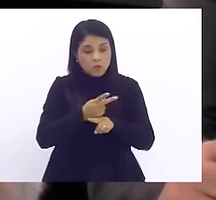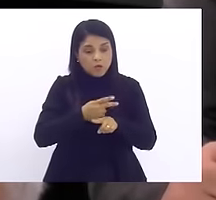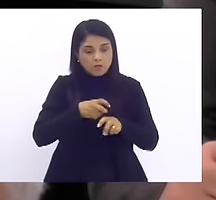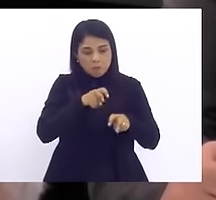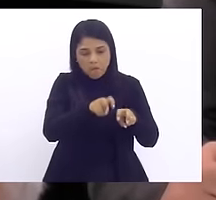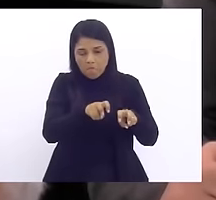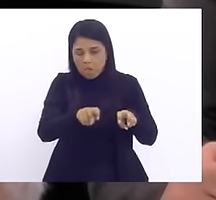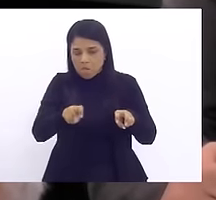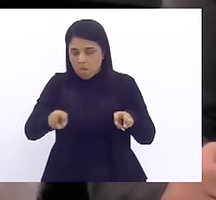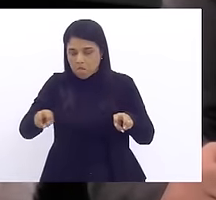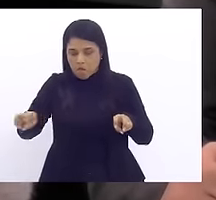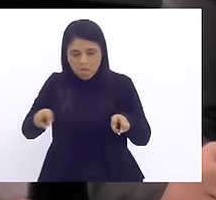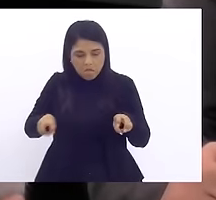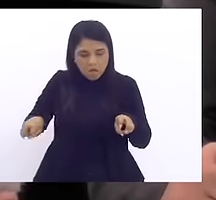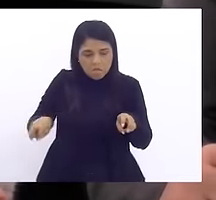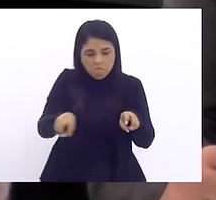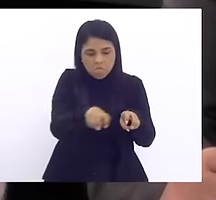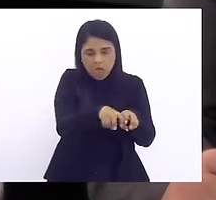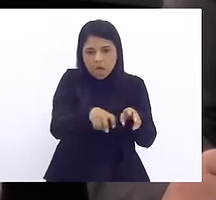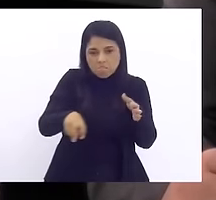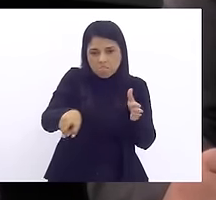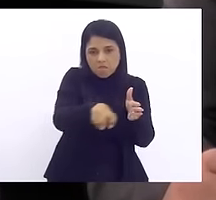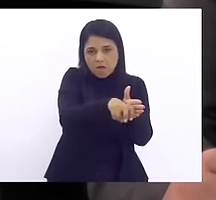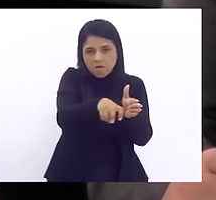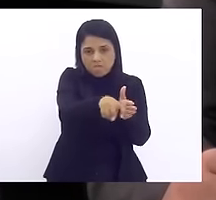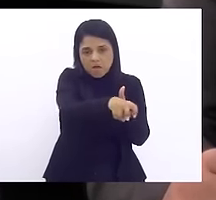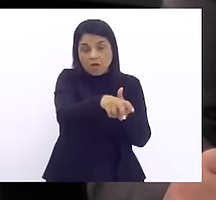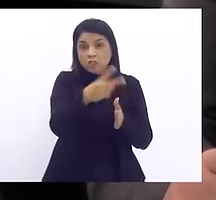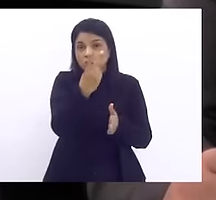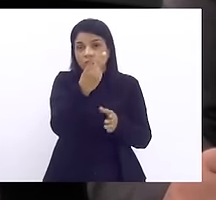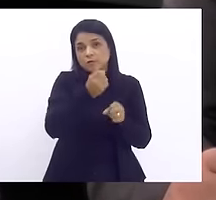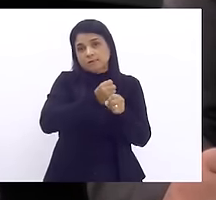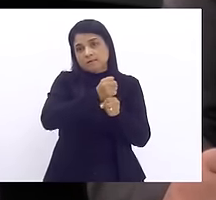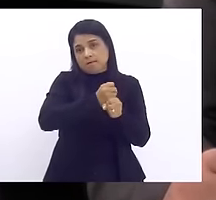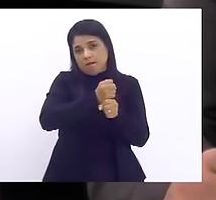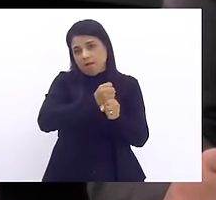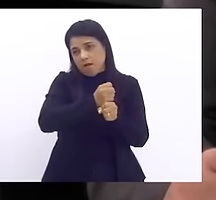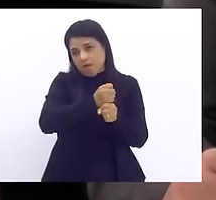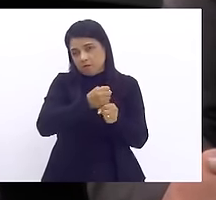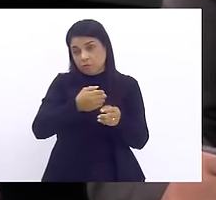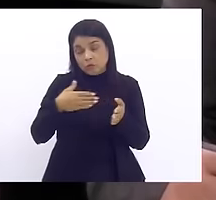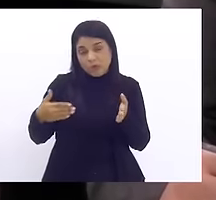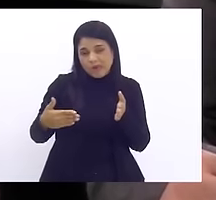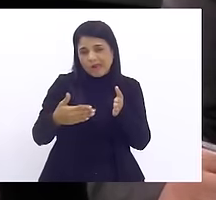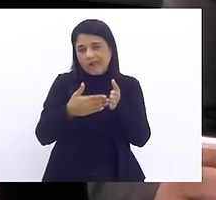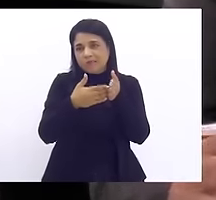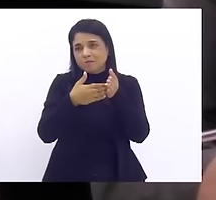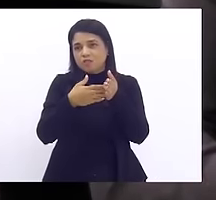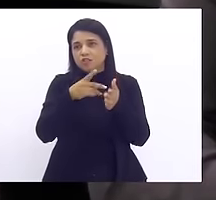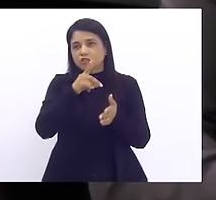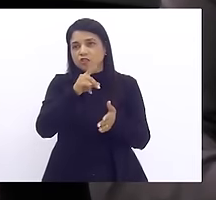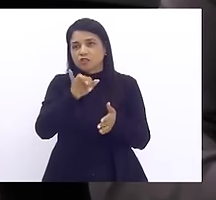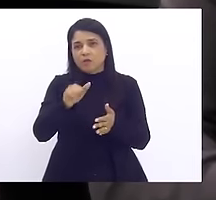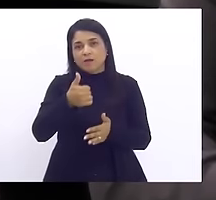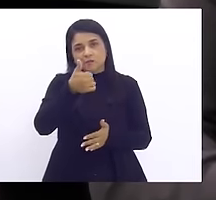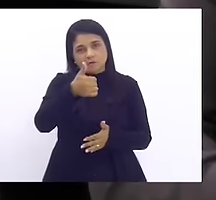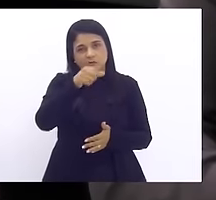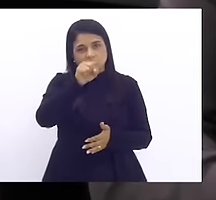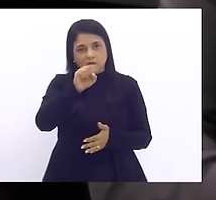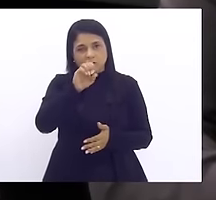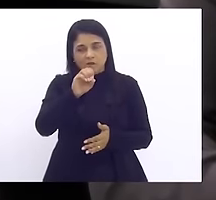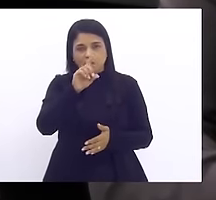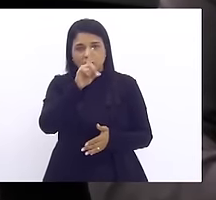pátio mais de um ano às vezes até mais que dois o limite que a lei estabelece para a cobrança de diárias é 180 dias